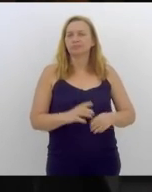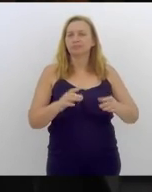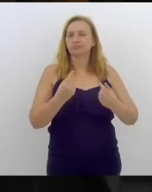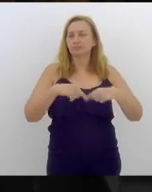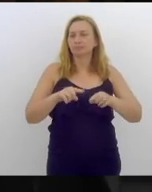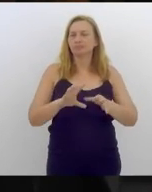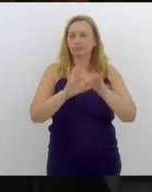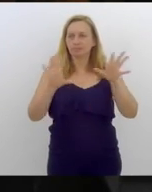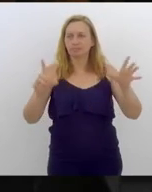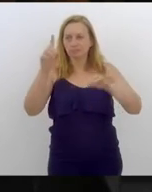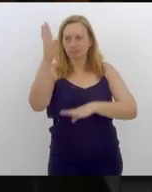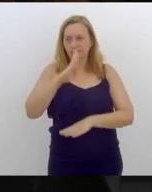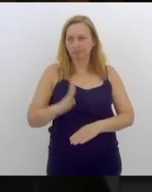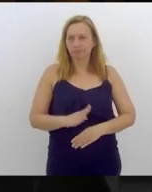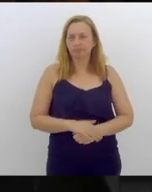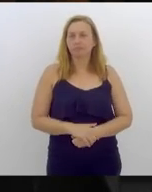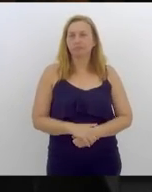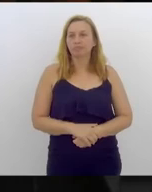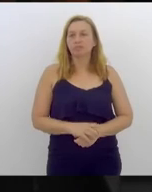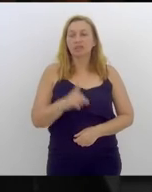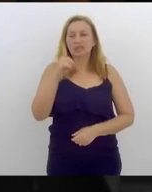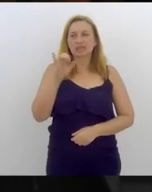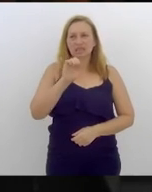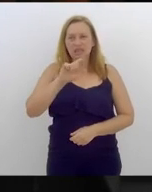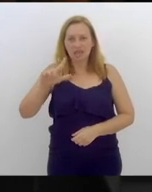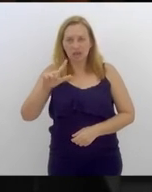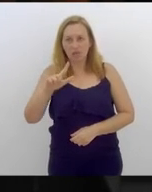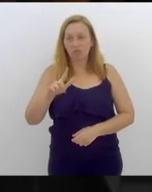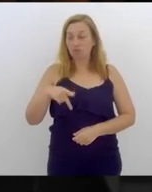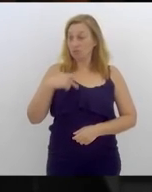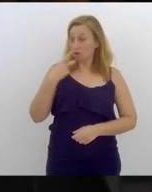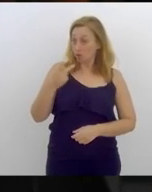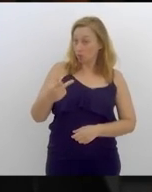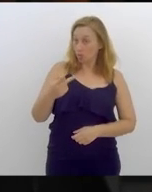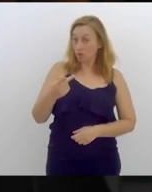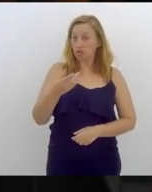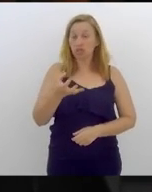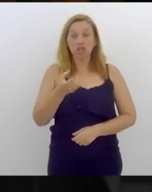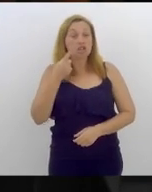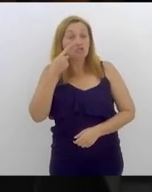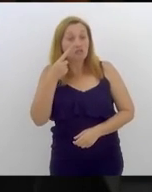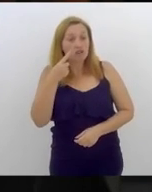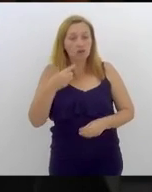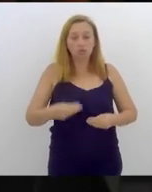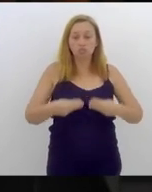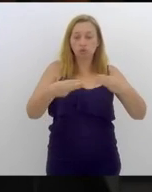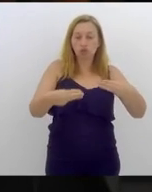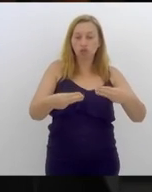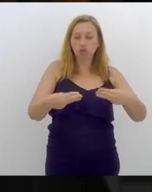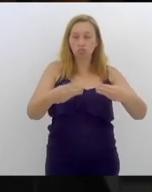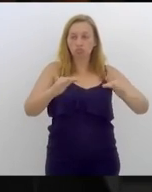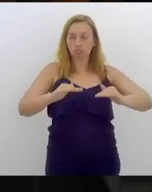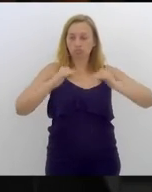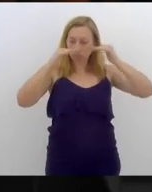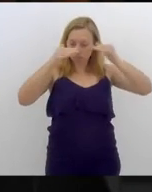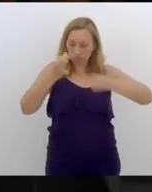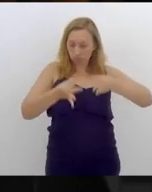democracia brasileira Daniel Silveira disse que queria ver os ministros do Supremo